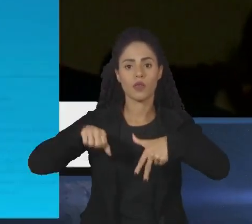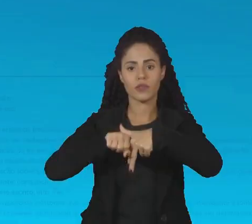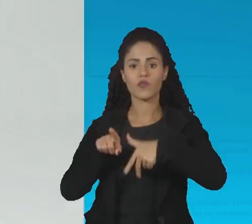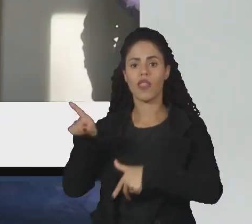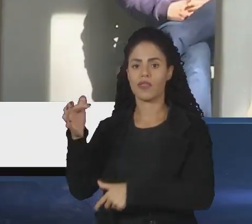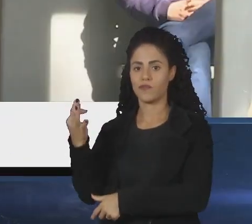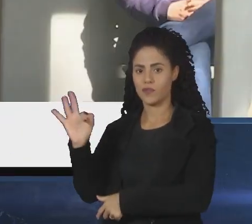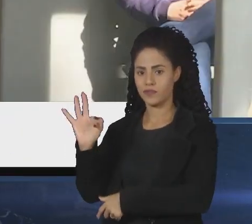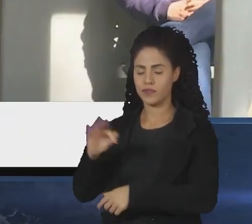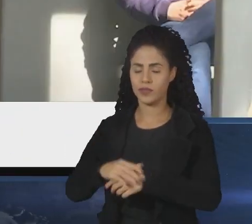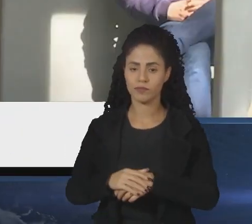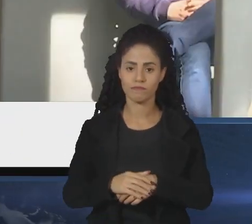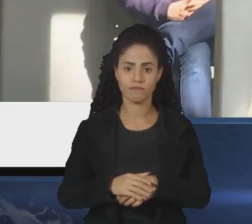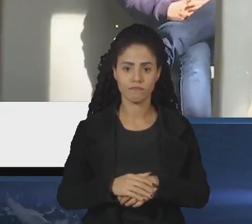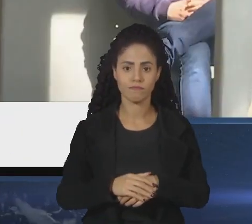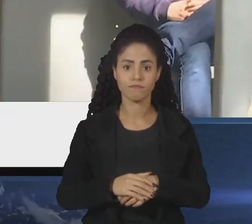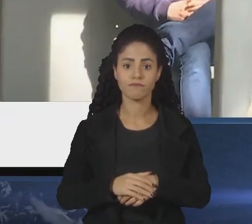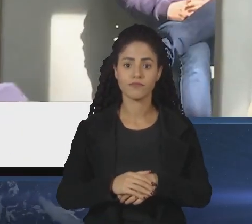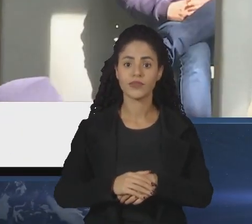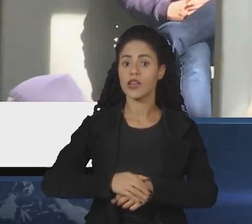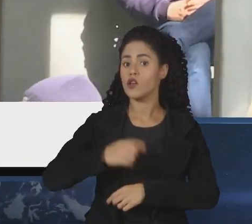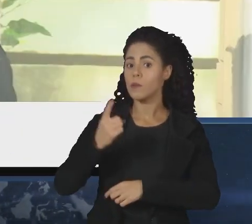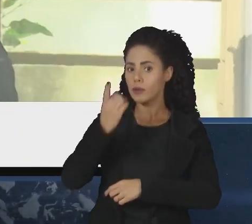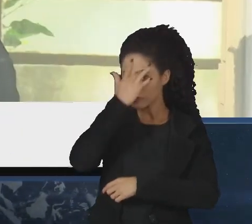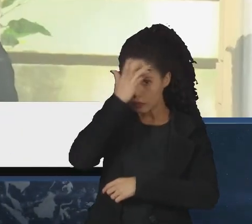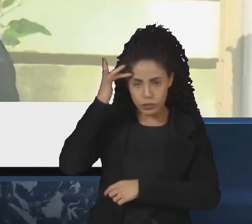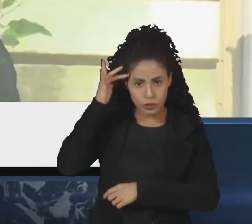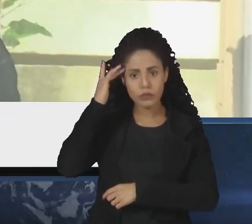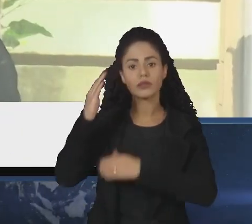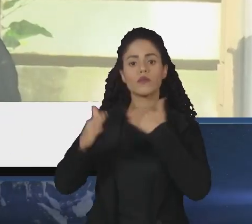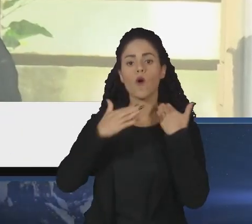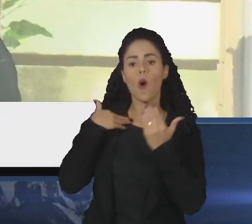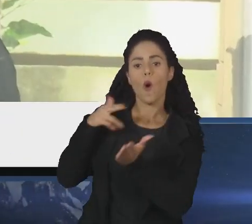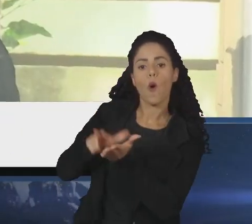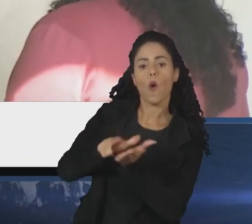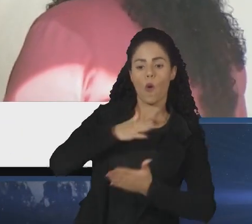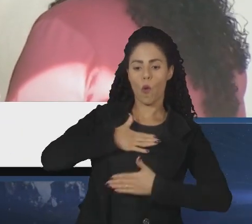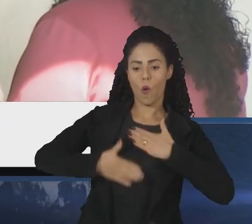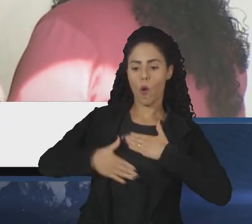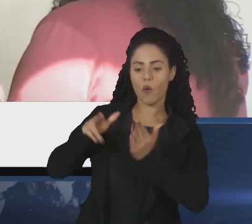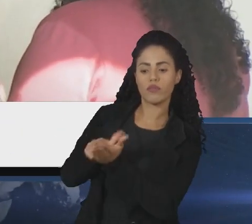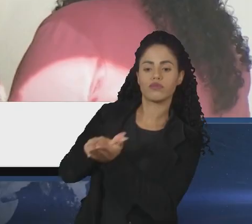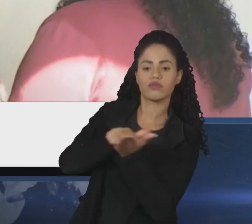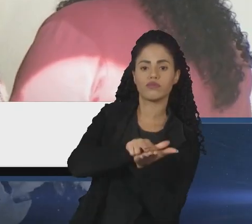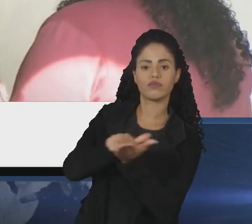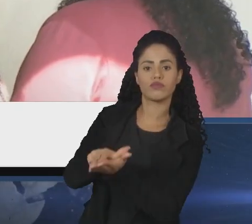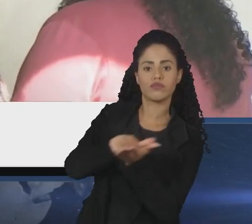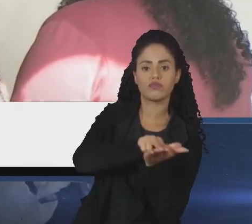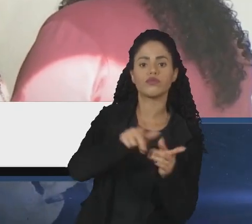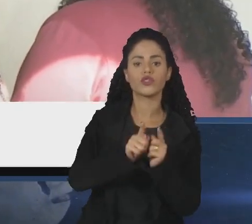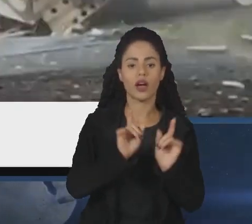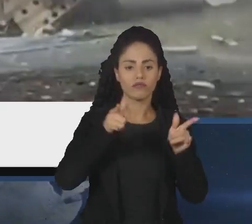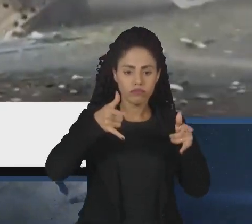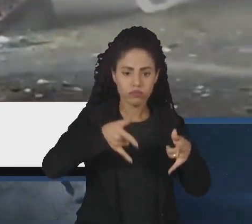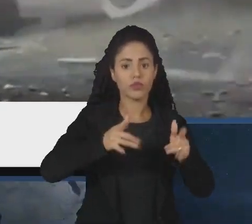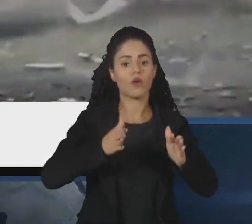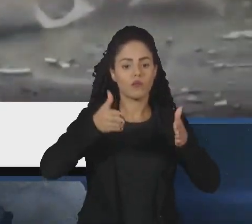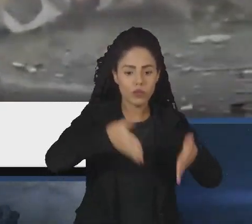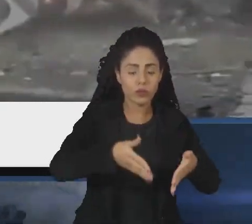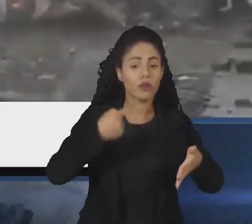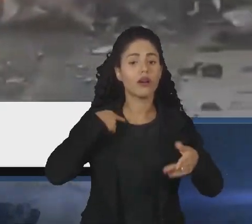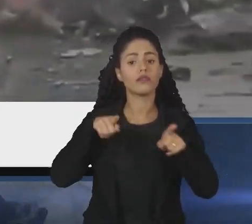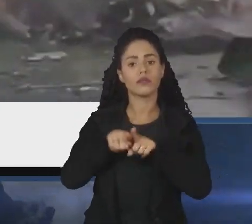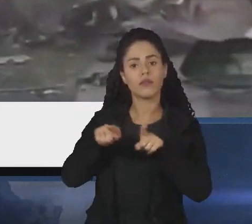França. Primeiras vítimas da queda do avião da Voipés em Vinhedo, no interior paulista, são enterradas. Centro